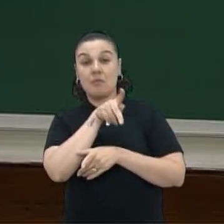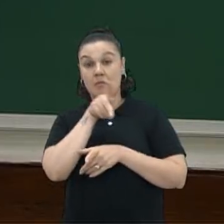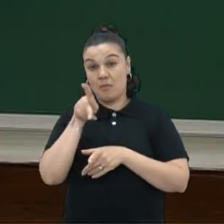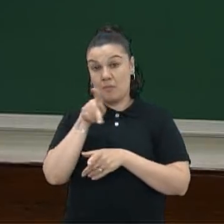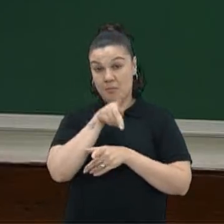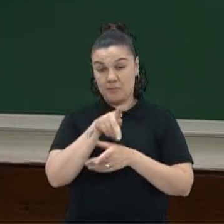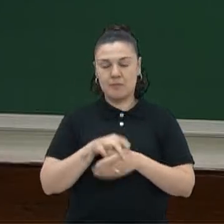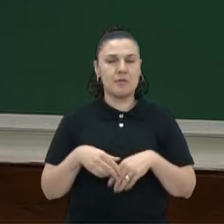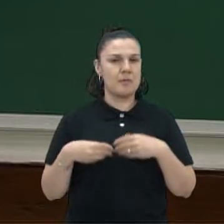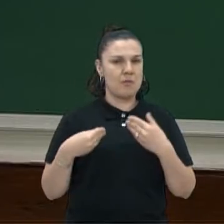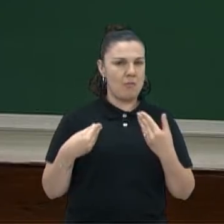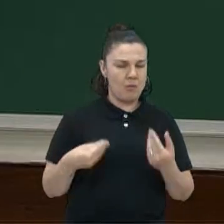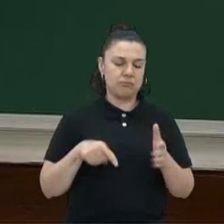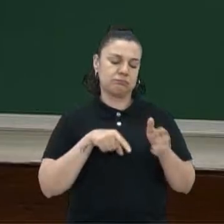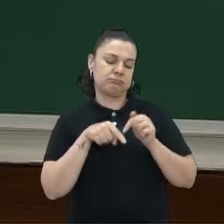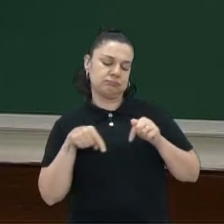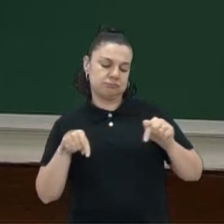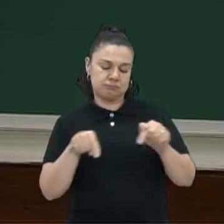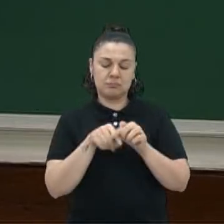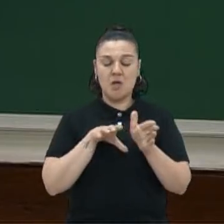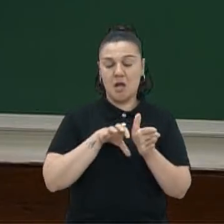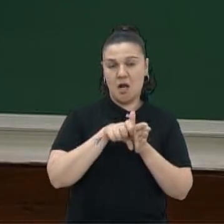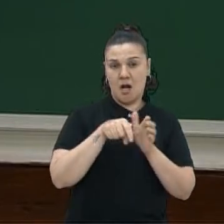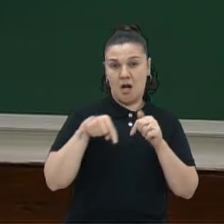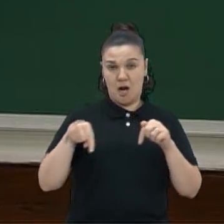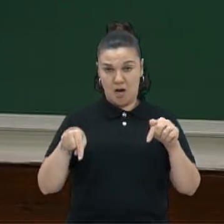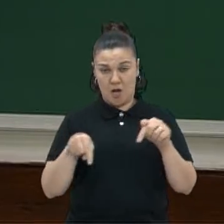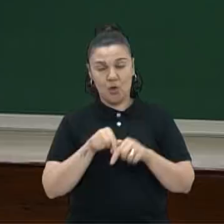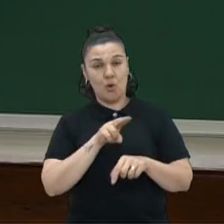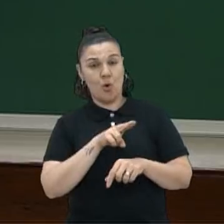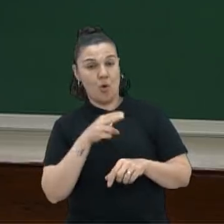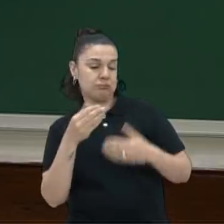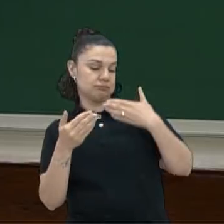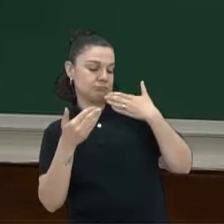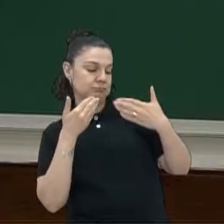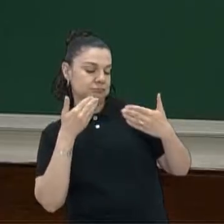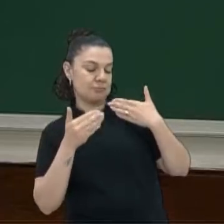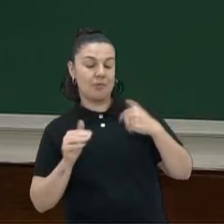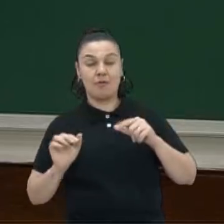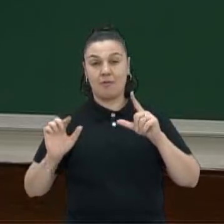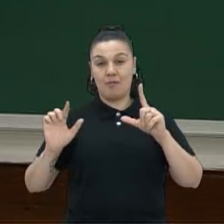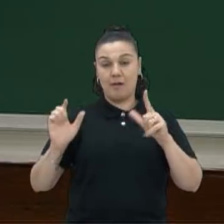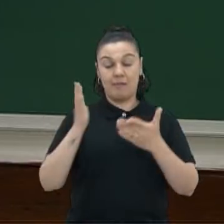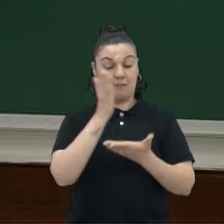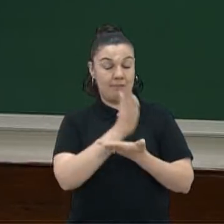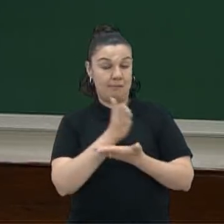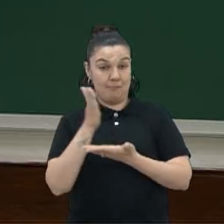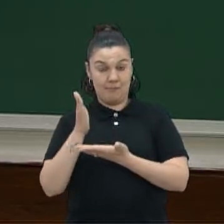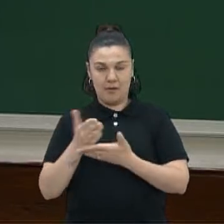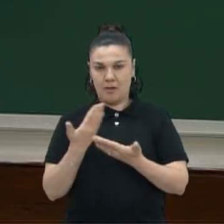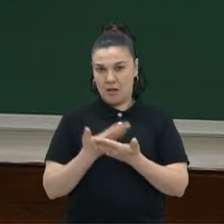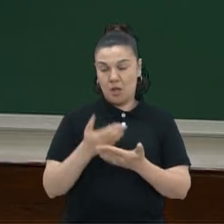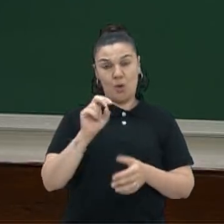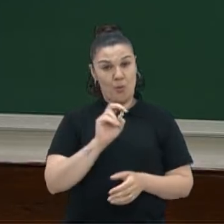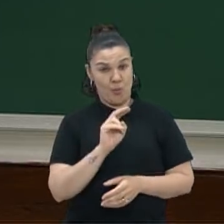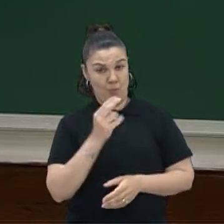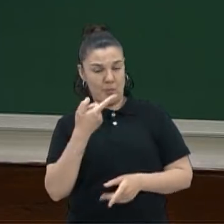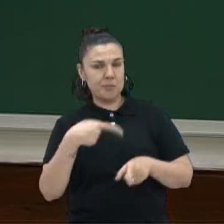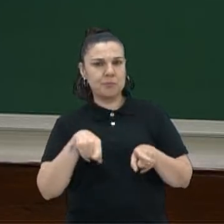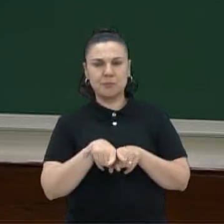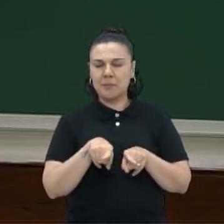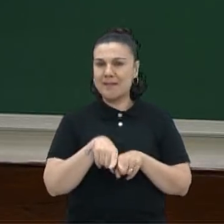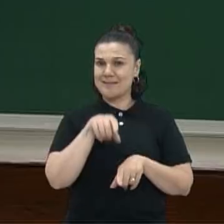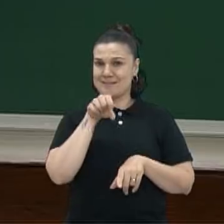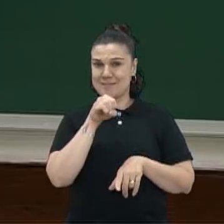professor. Seja por meio do Classroom, seja por meio do chat durante as aulas, ou ainda,